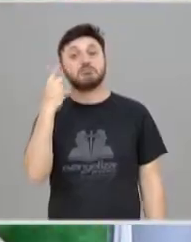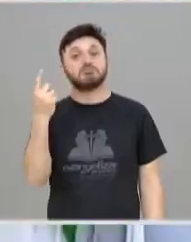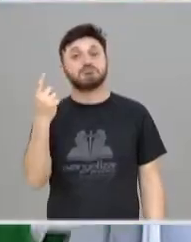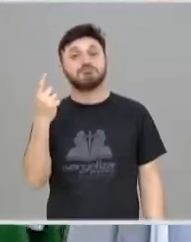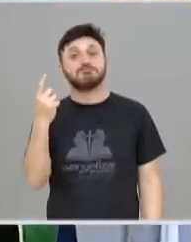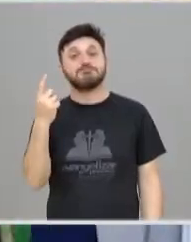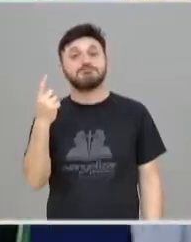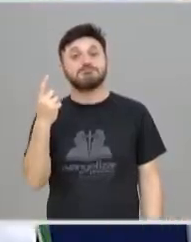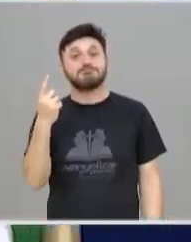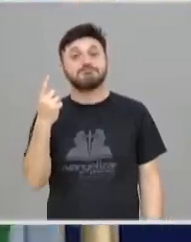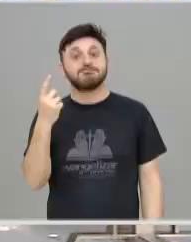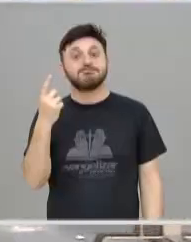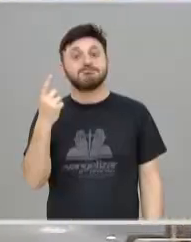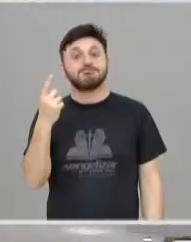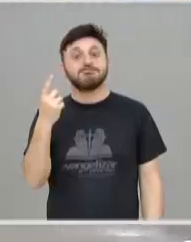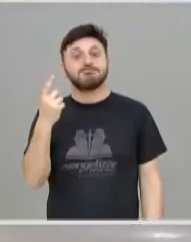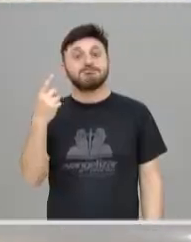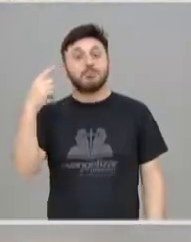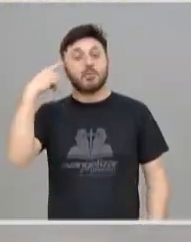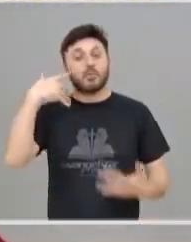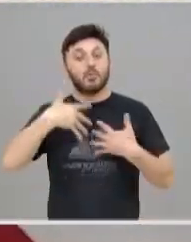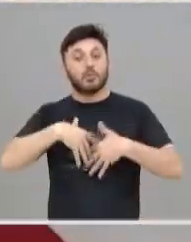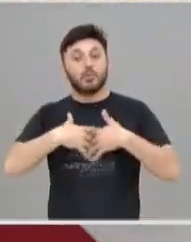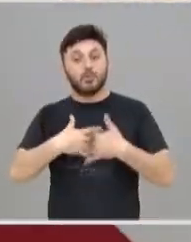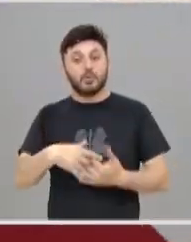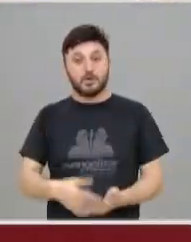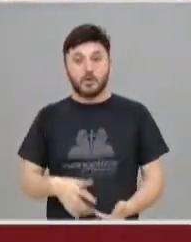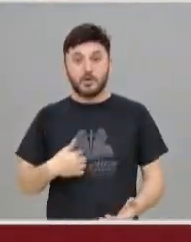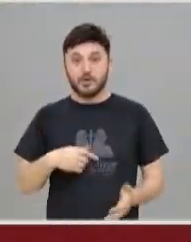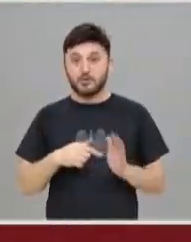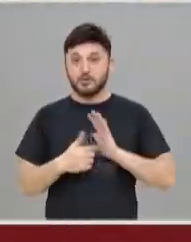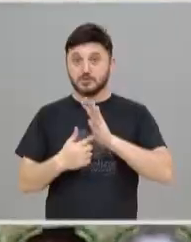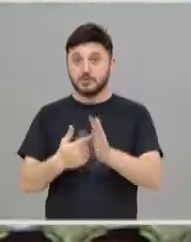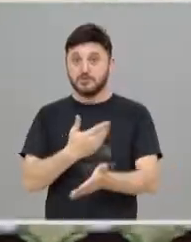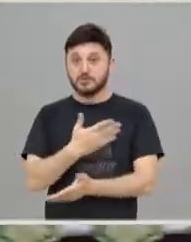Eu quero chegar na relação que você tem com Deus Pai.